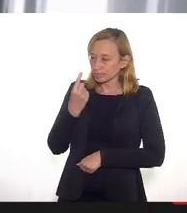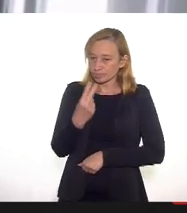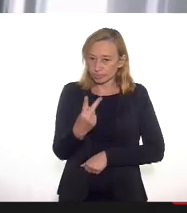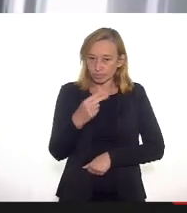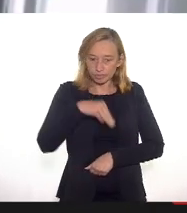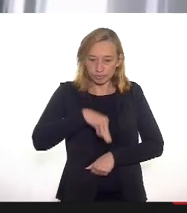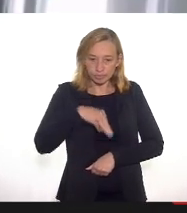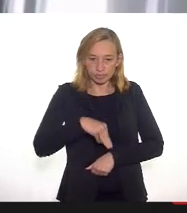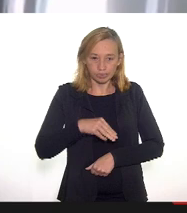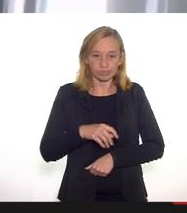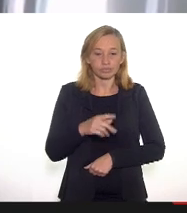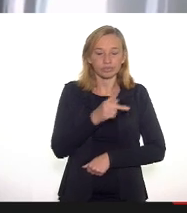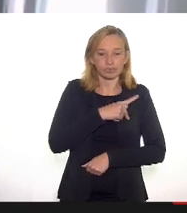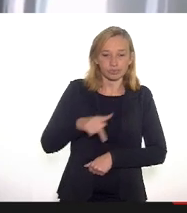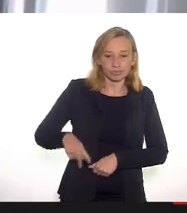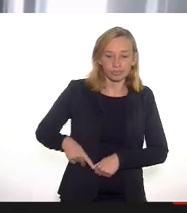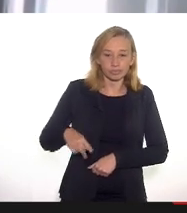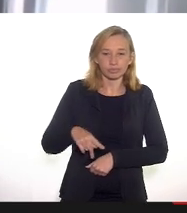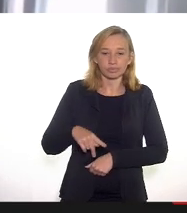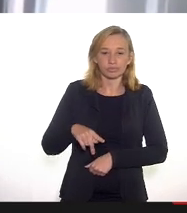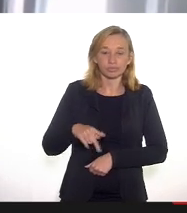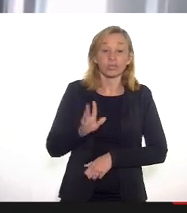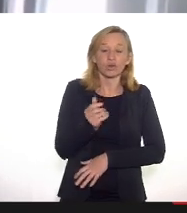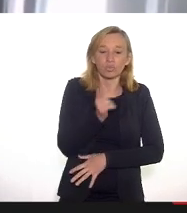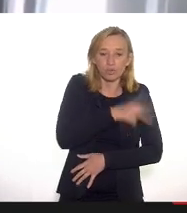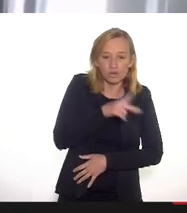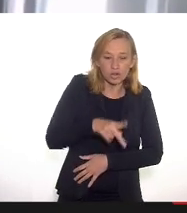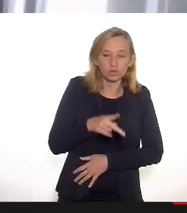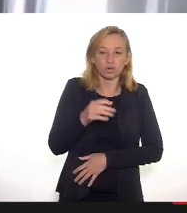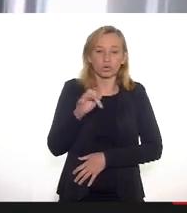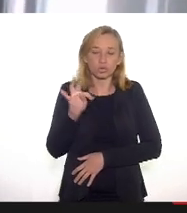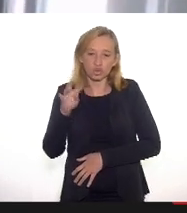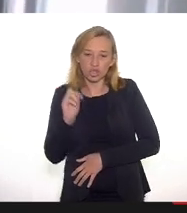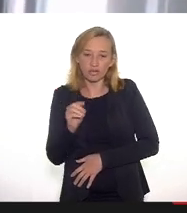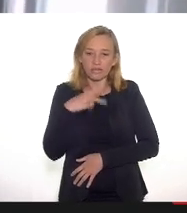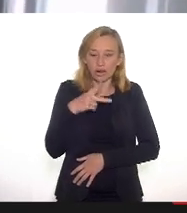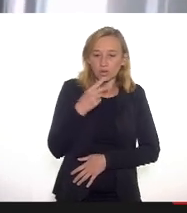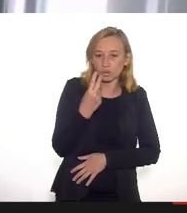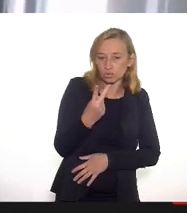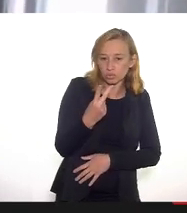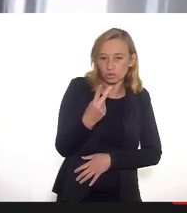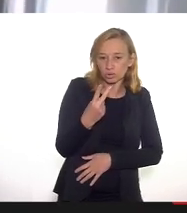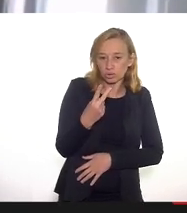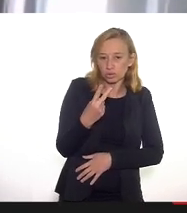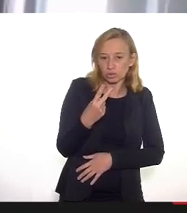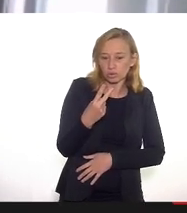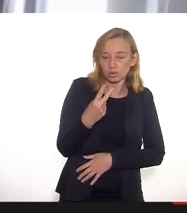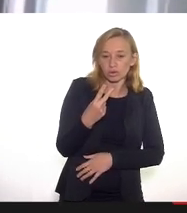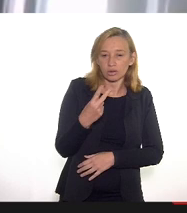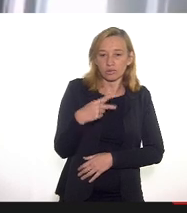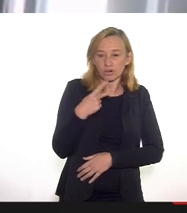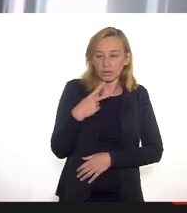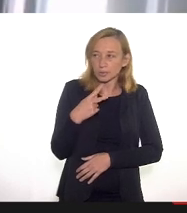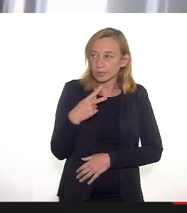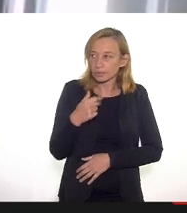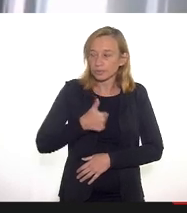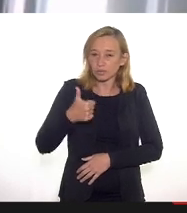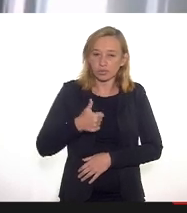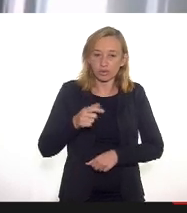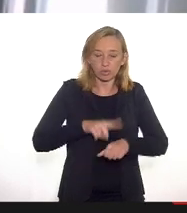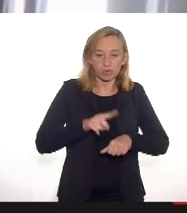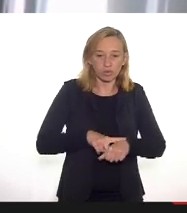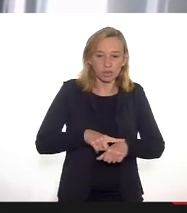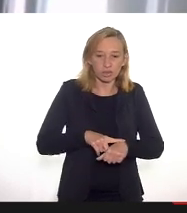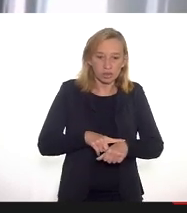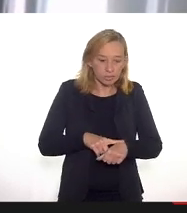o professor Gustavo trouxe 2 questões que eu queria rapidamente explorar. Uma é, a gente acabou não falando sobre isso na primeira rodada, que é a preparação